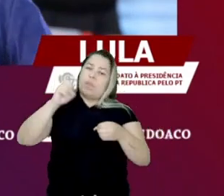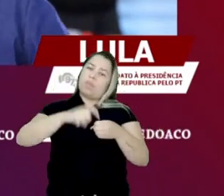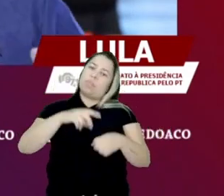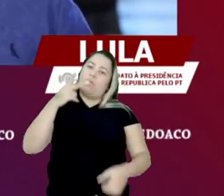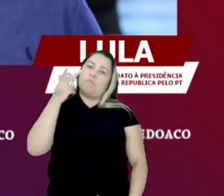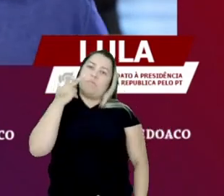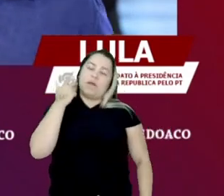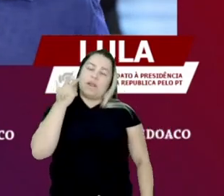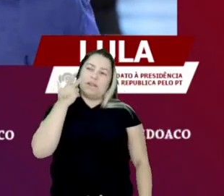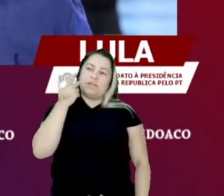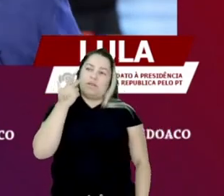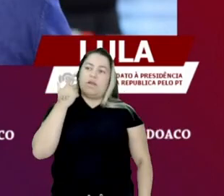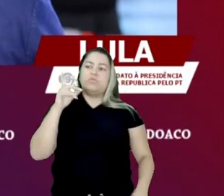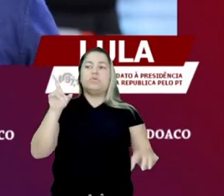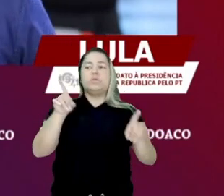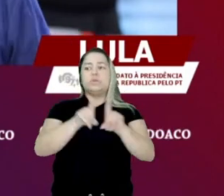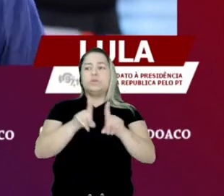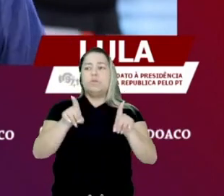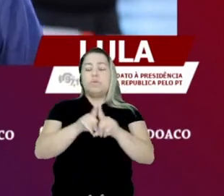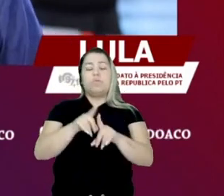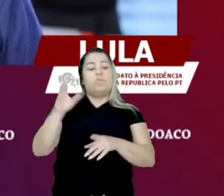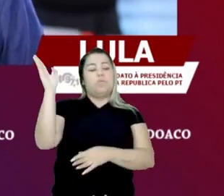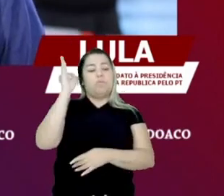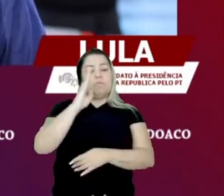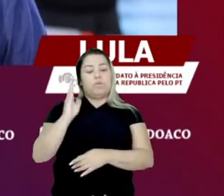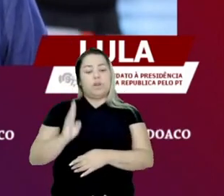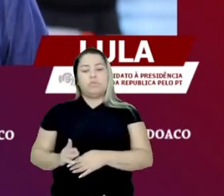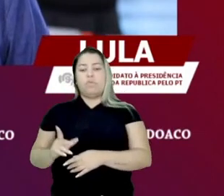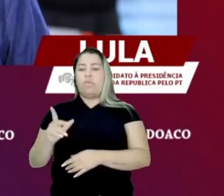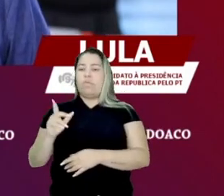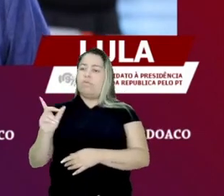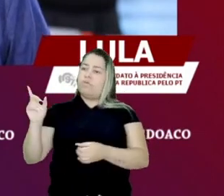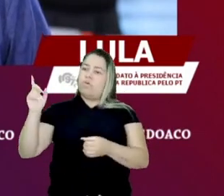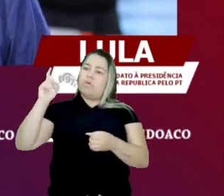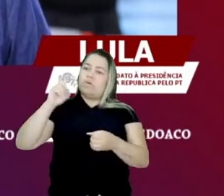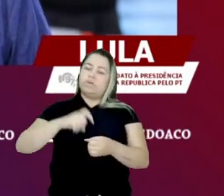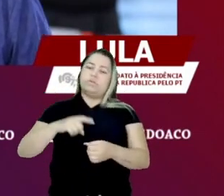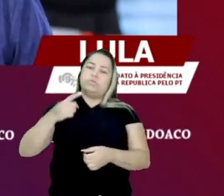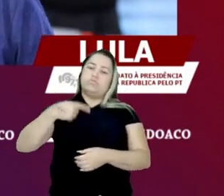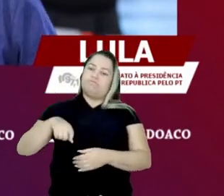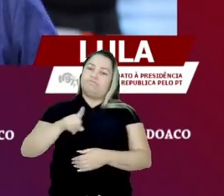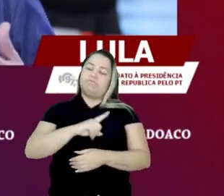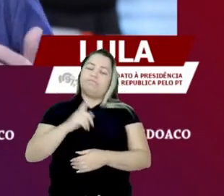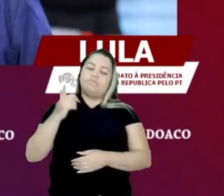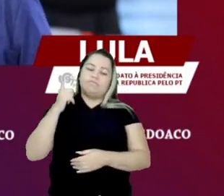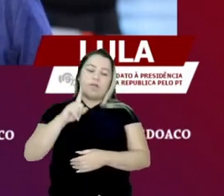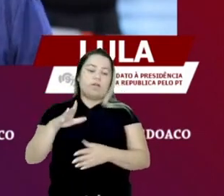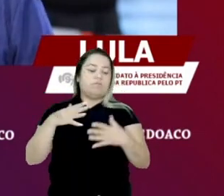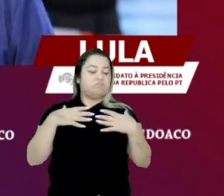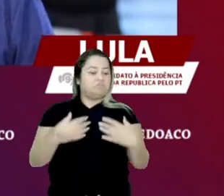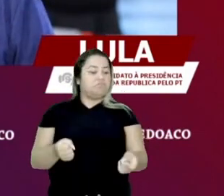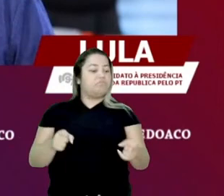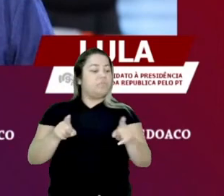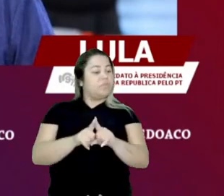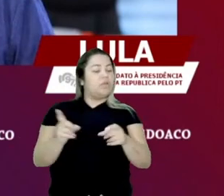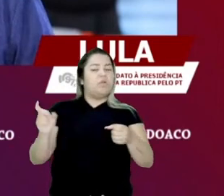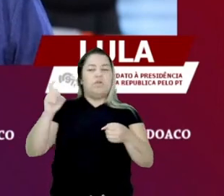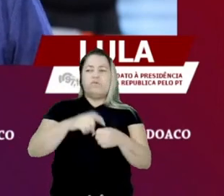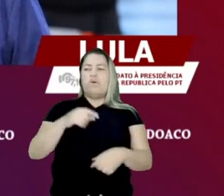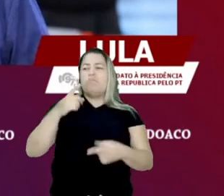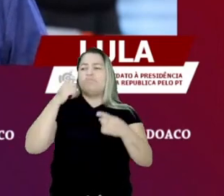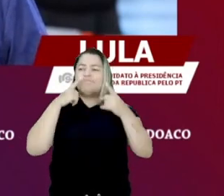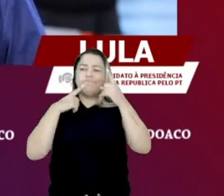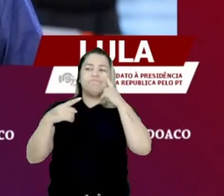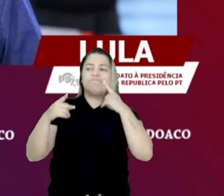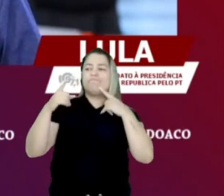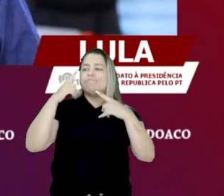se prepara para disputar outra. Eu fiz isso quantas vezes? Eu perdi do Collor, perdi do Fernando Henrique Cardoso duas vezes e você